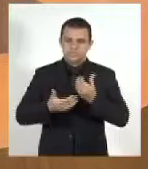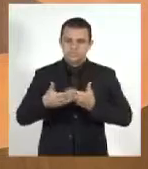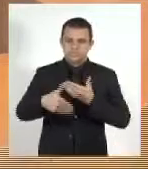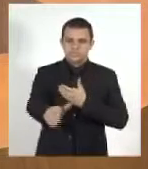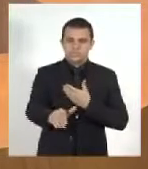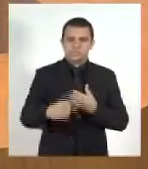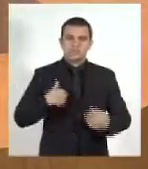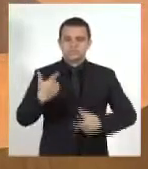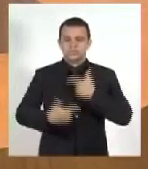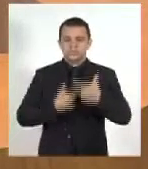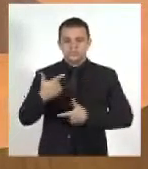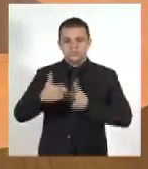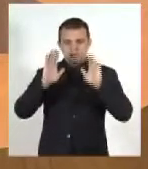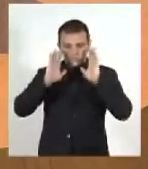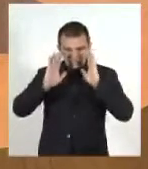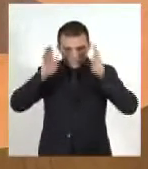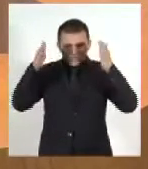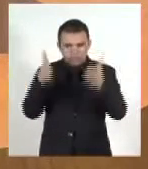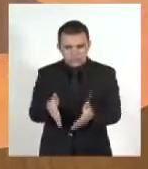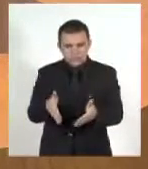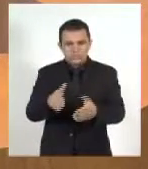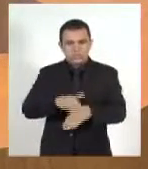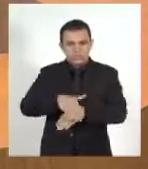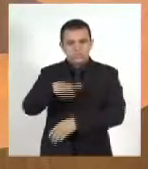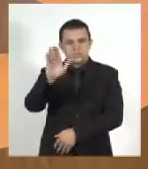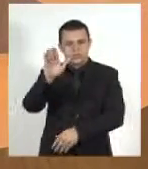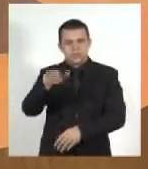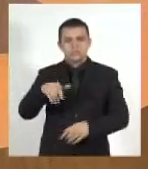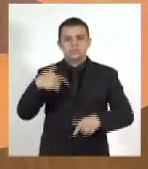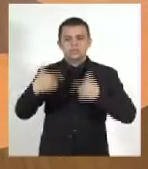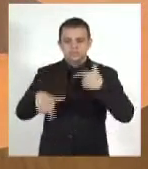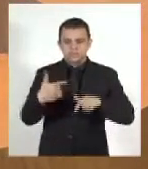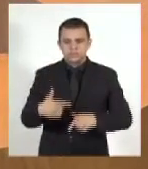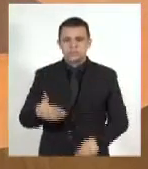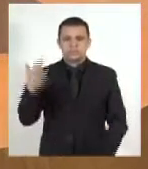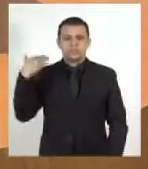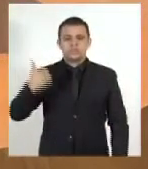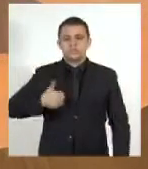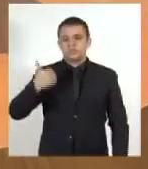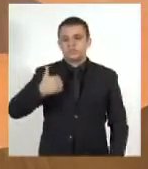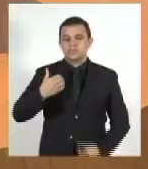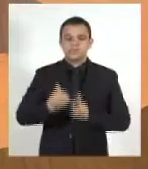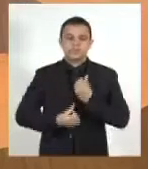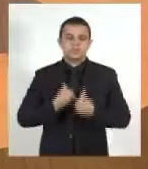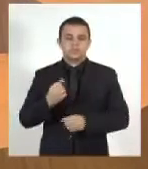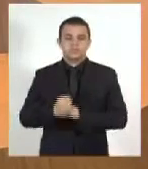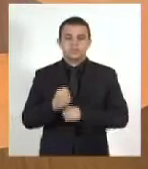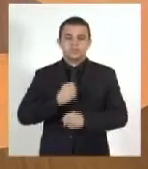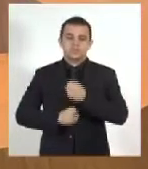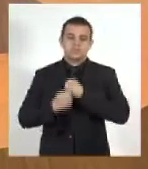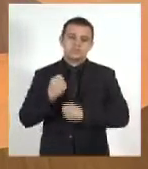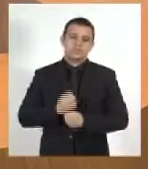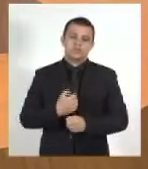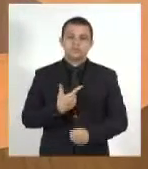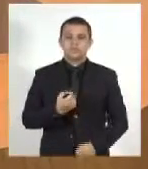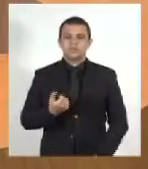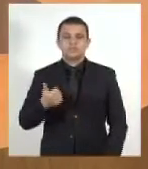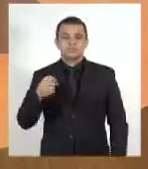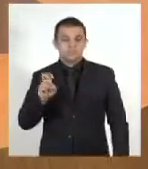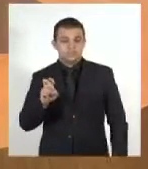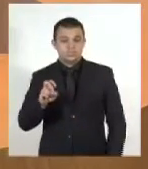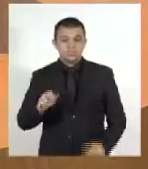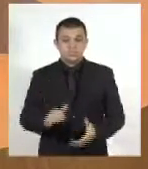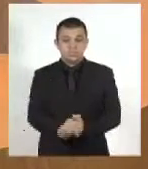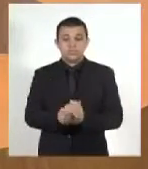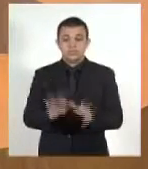voltado para um trabalho que nós realizamos no primeiro semestre de 2015. E saudar a todos, de forma